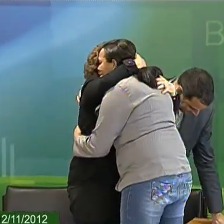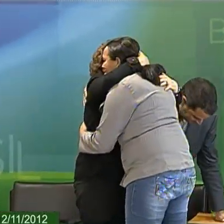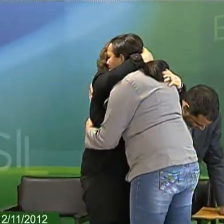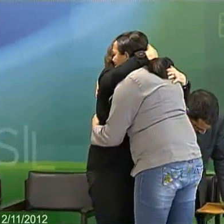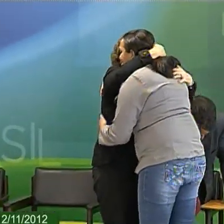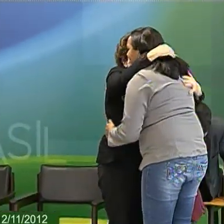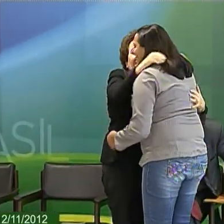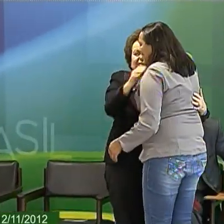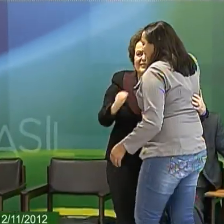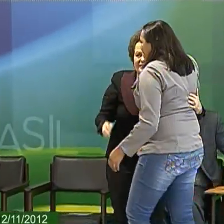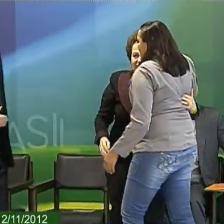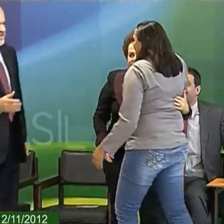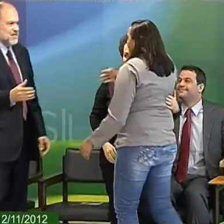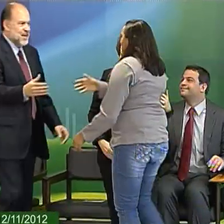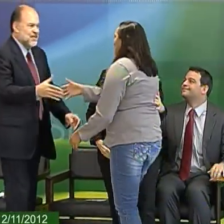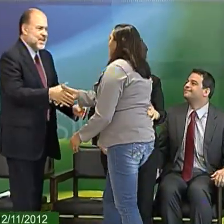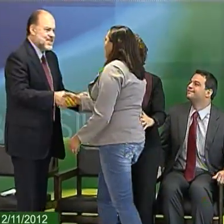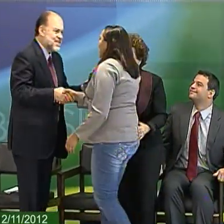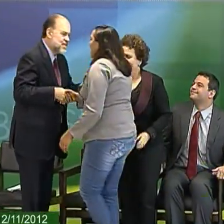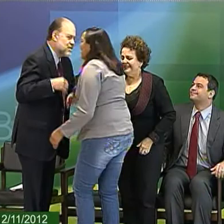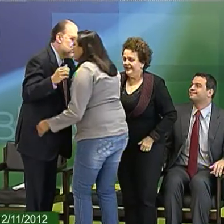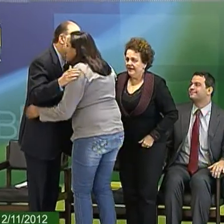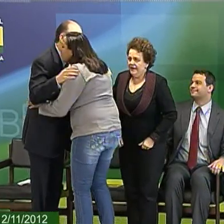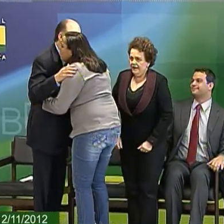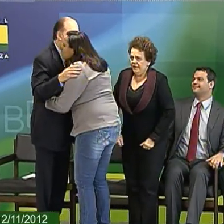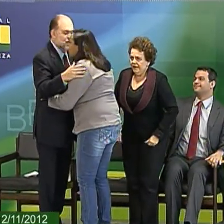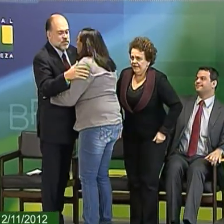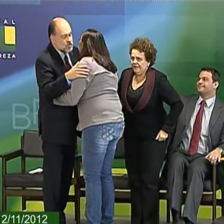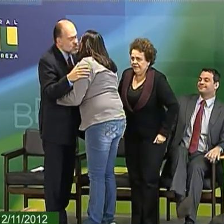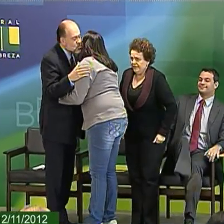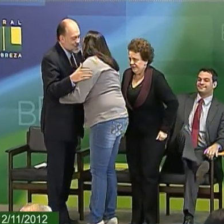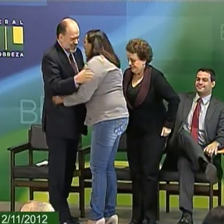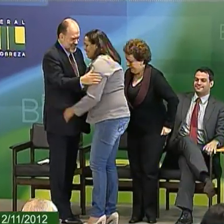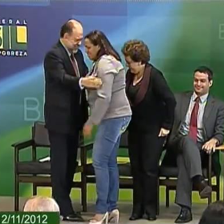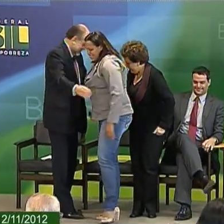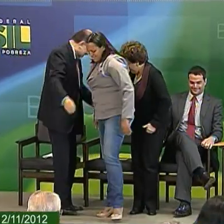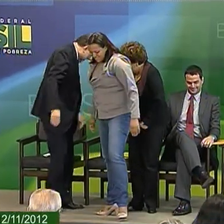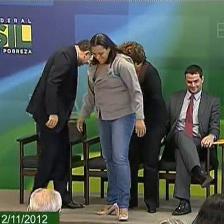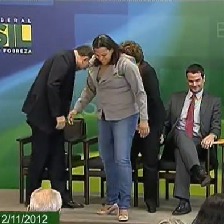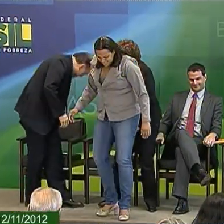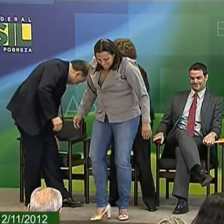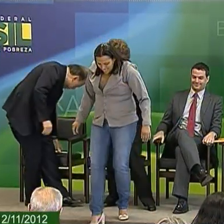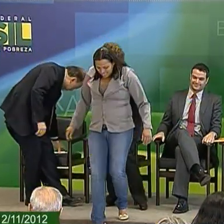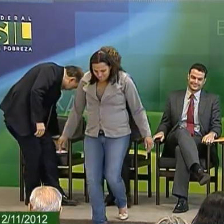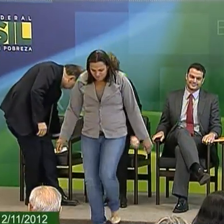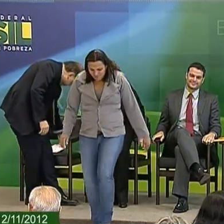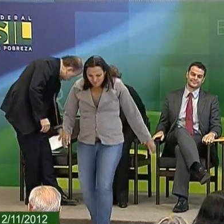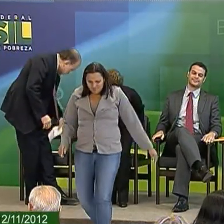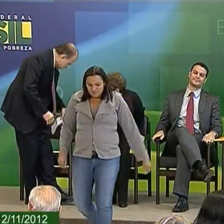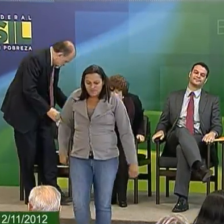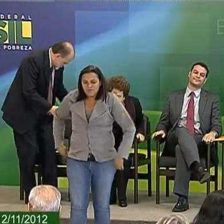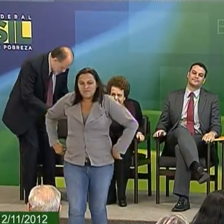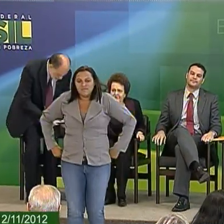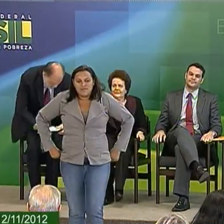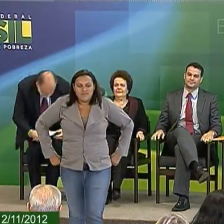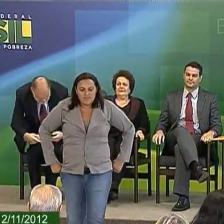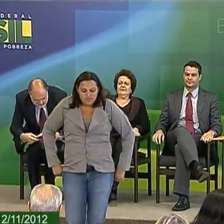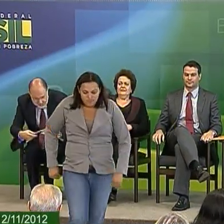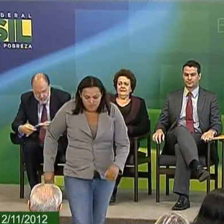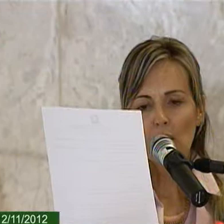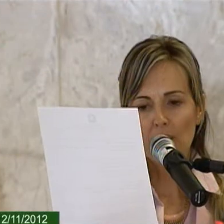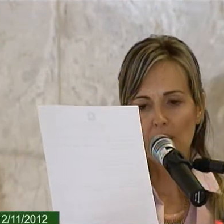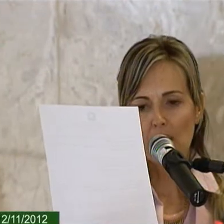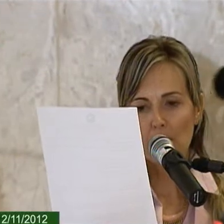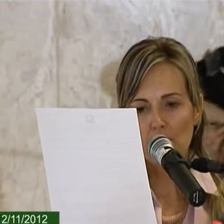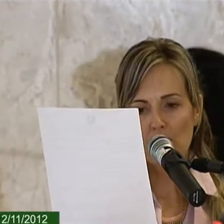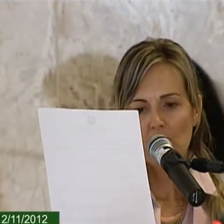E aí E aí e agradecemos a senhora Maria Raquel